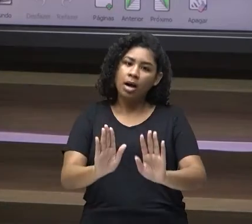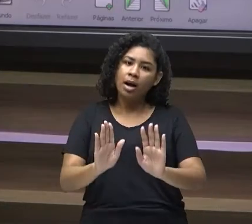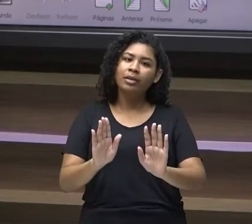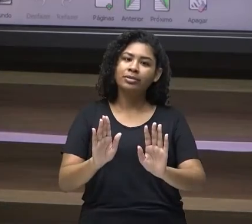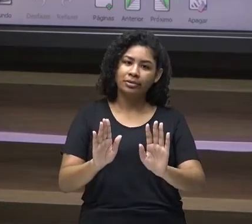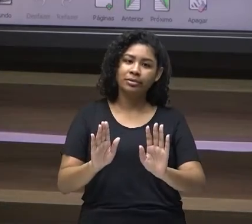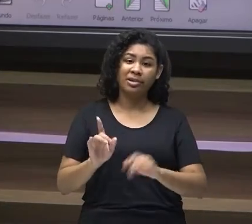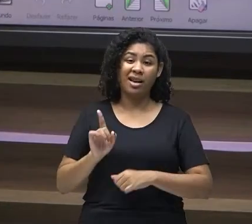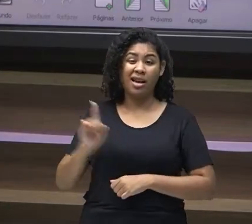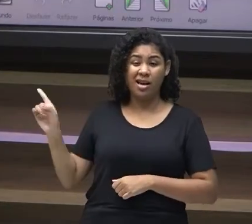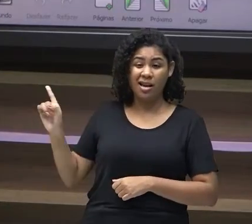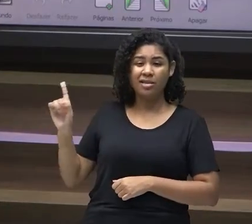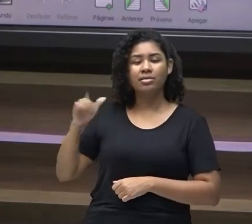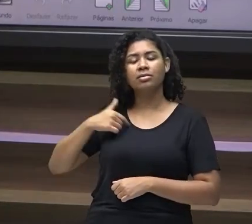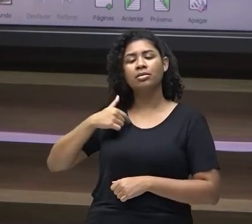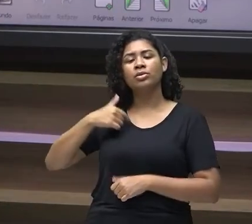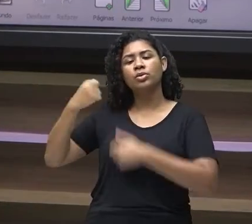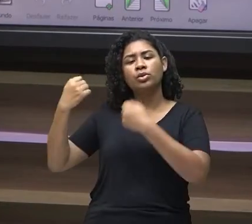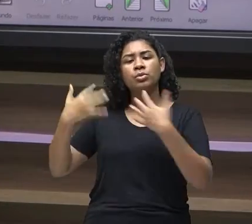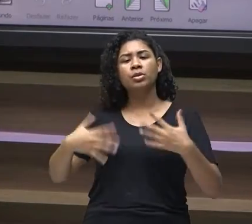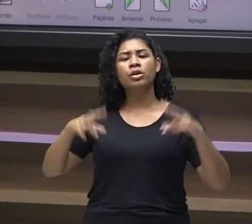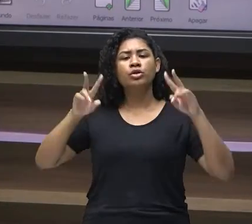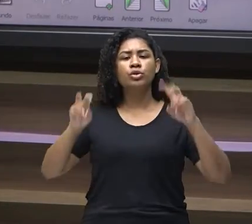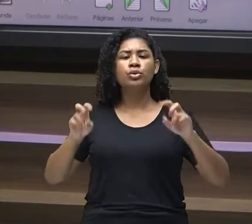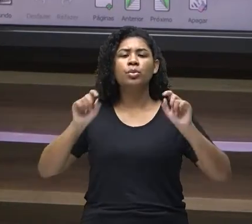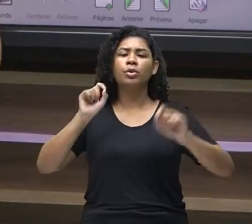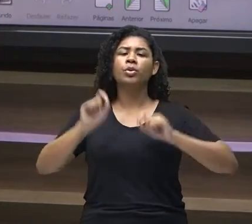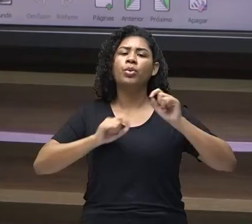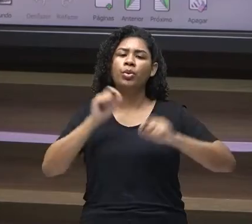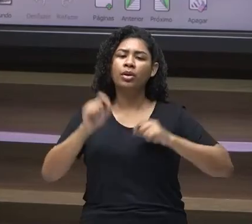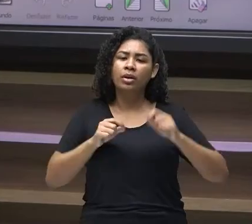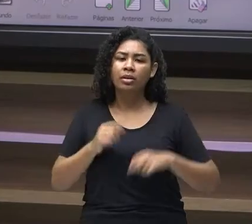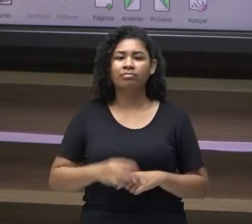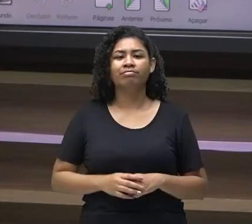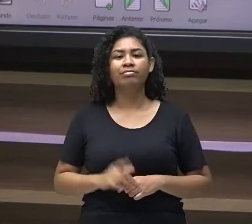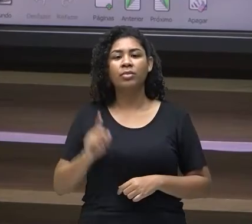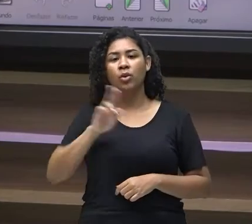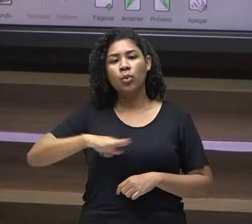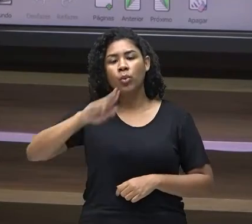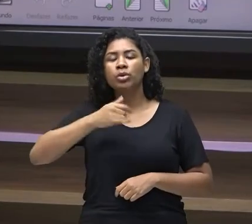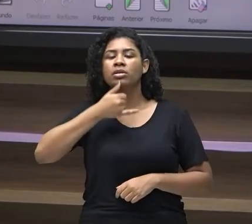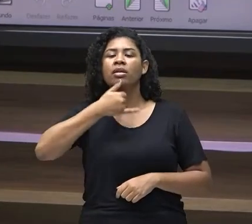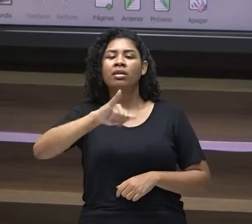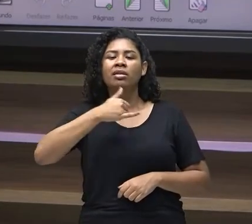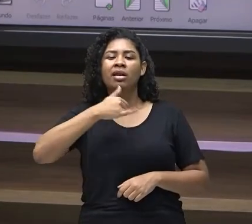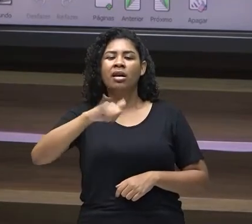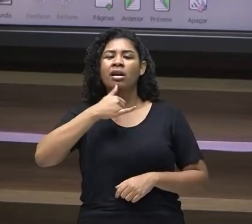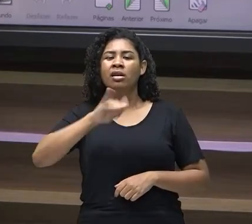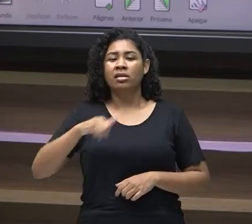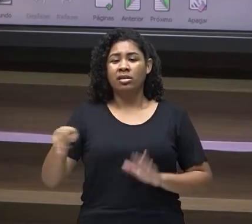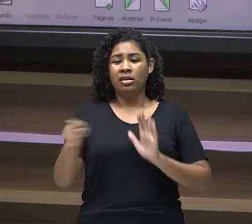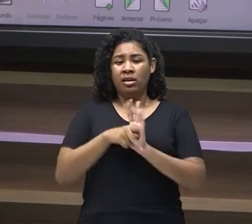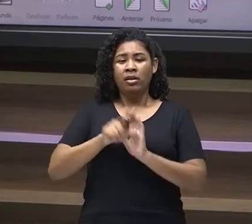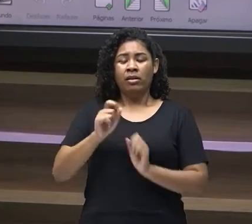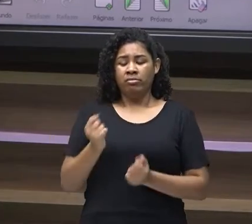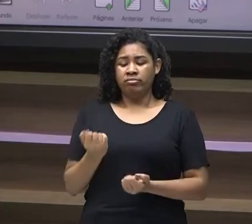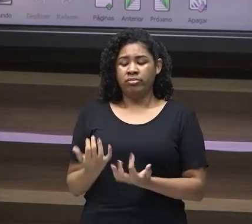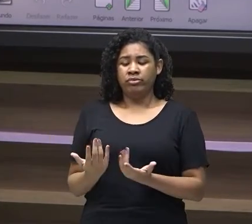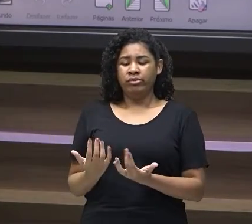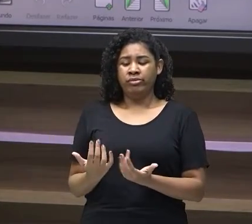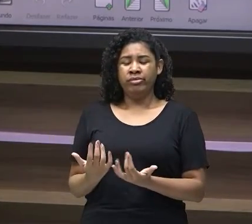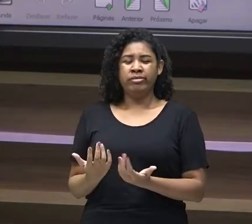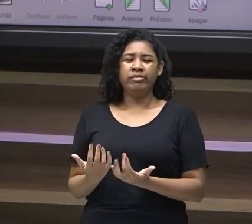está falando aqui daquela que utiliza fonte de energia, que é energia através da queima de combustível, né? Através